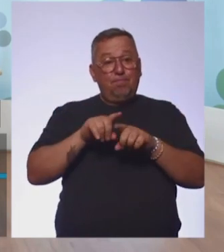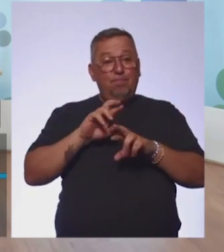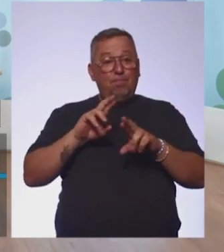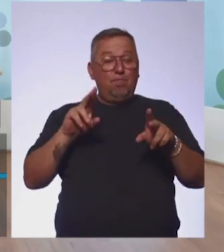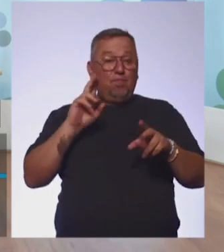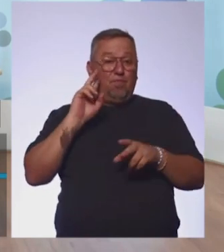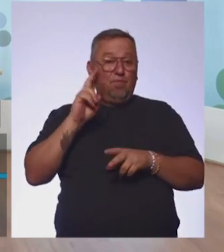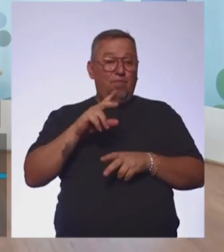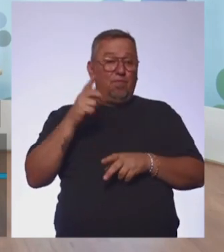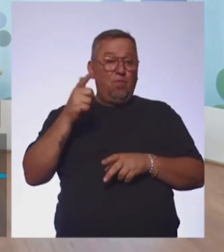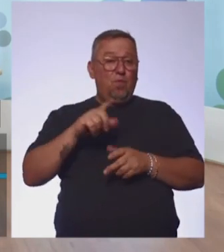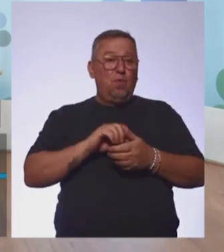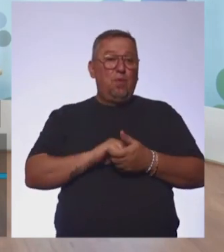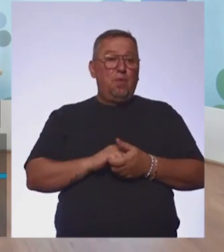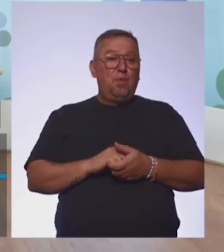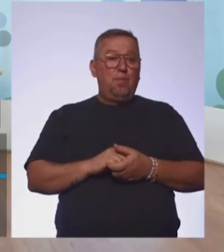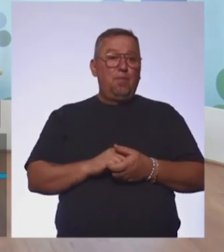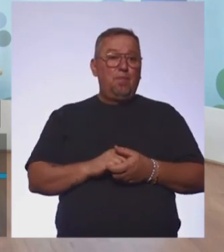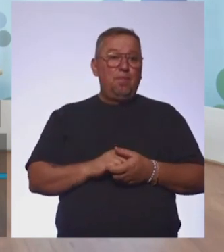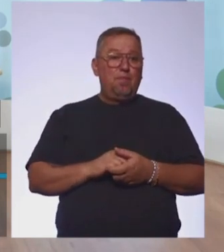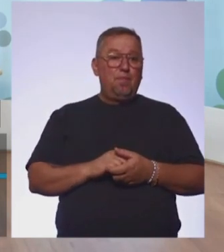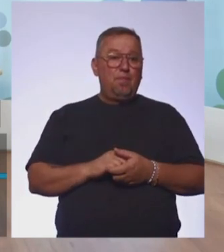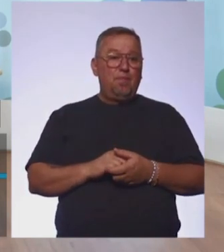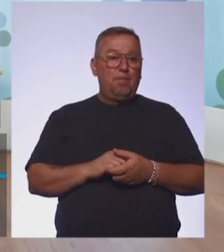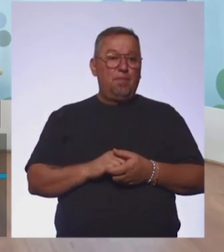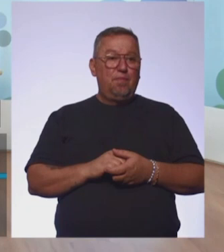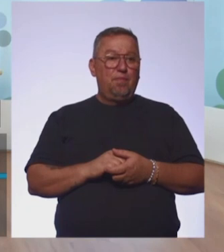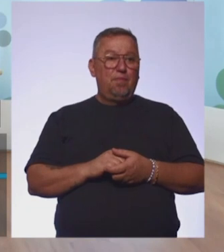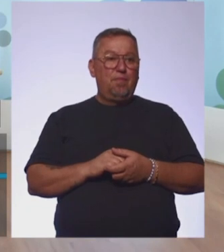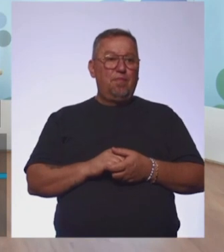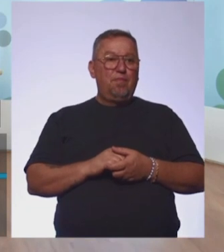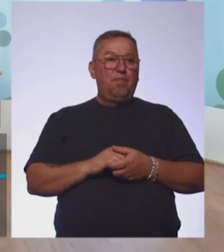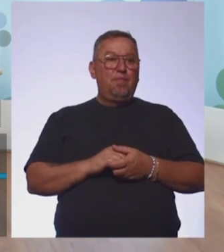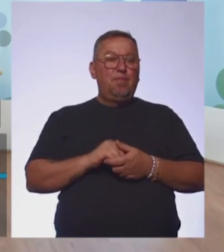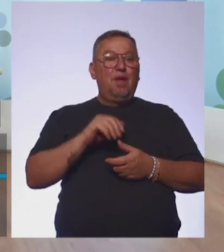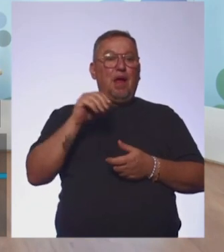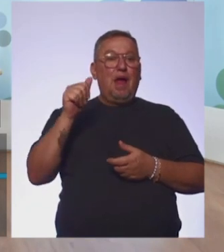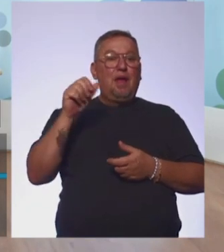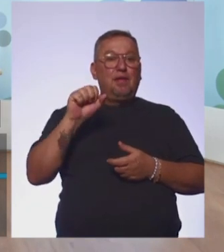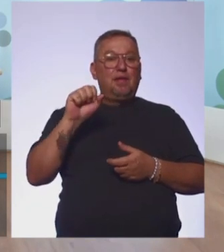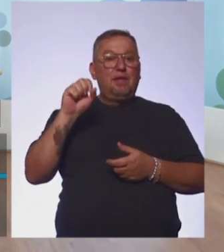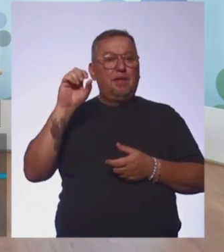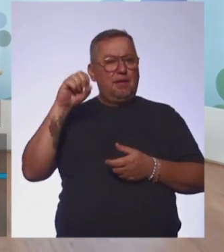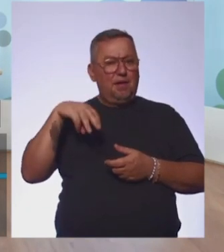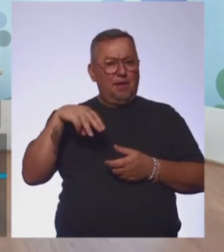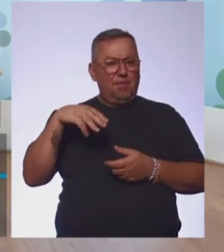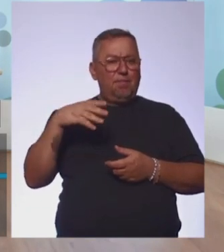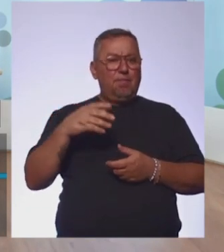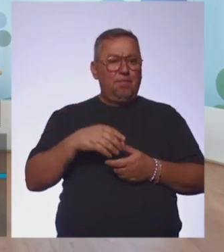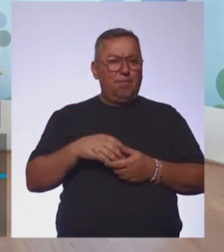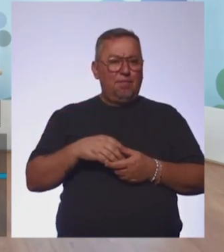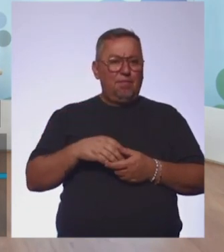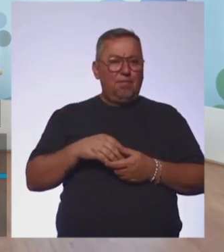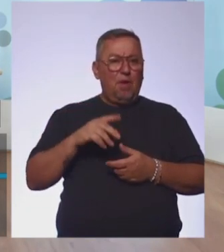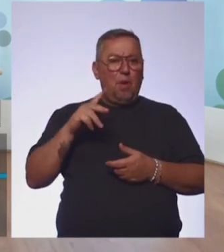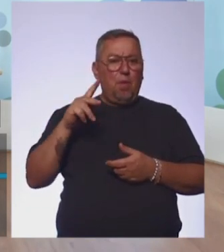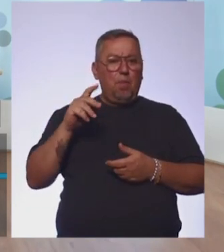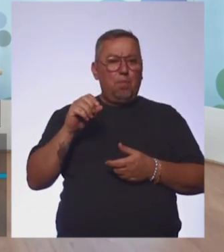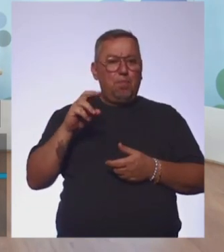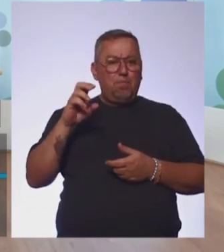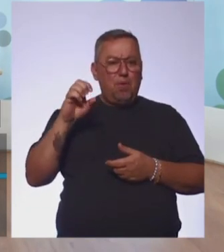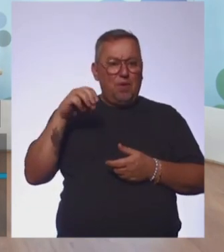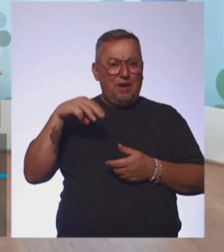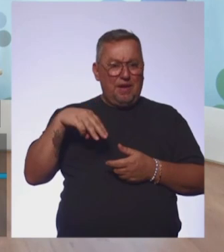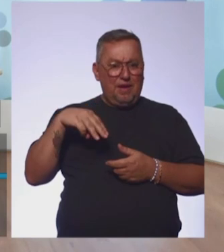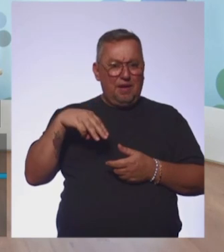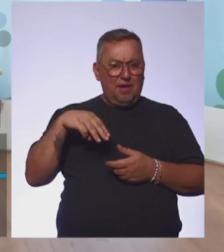vi um outro também, não era portanto. Eles, eu vi porém, assim. Isso. Então, presta atenção, gente. O porém vai dar a ideia